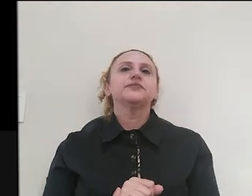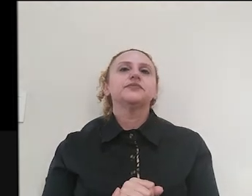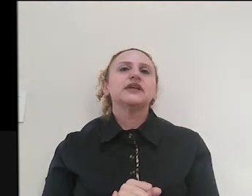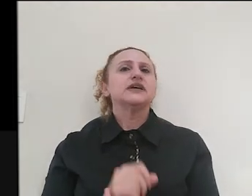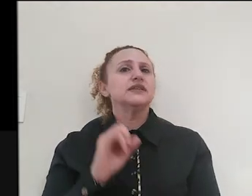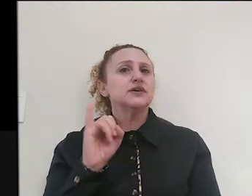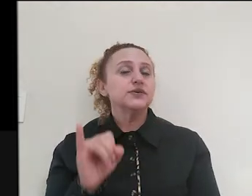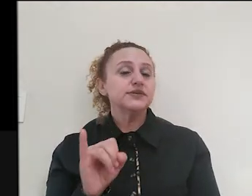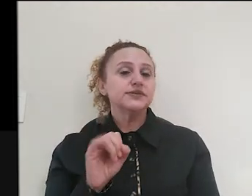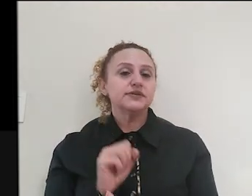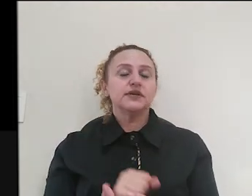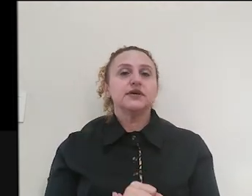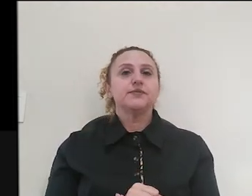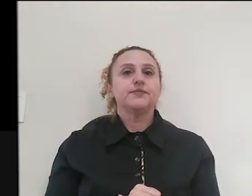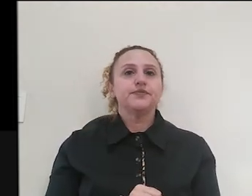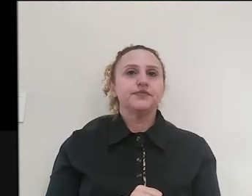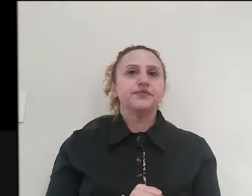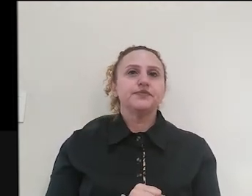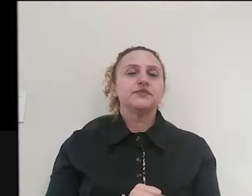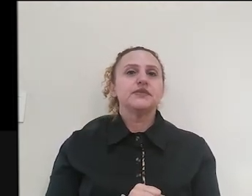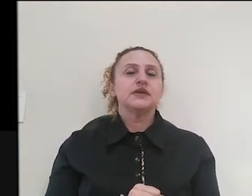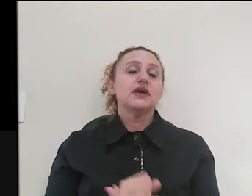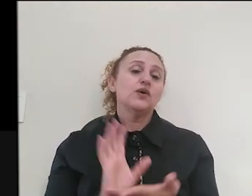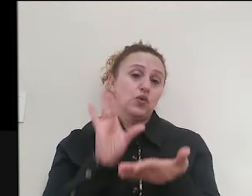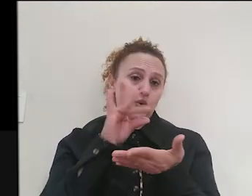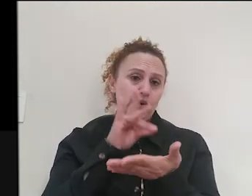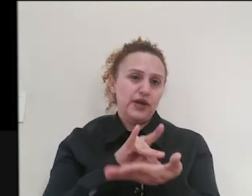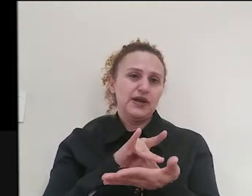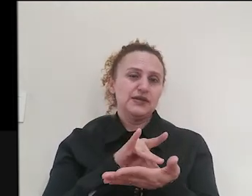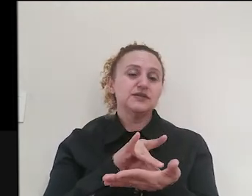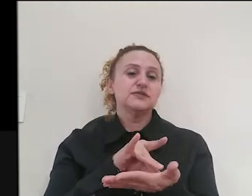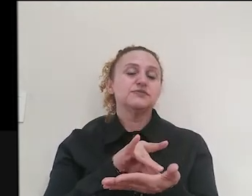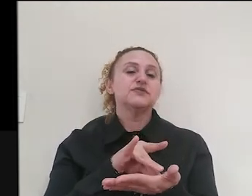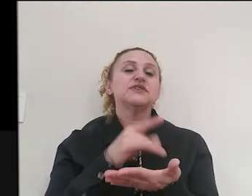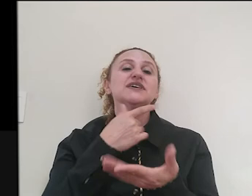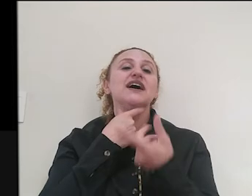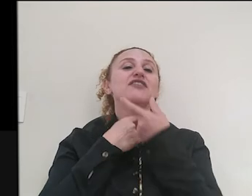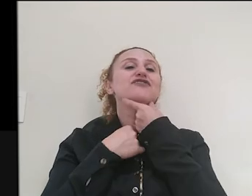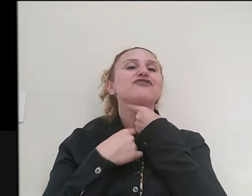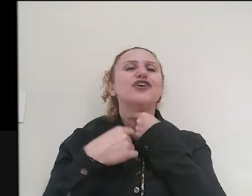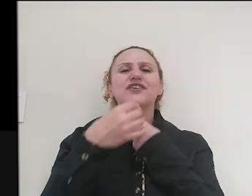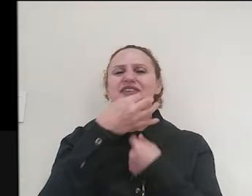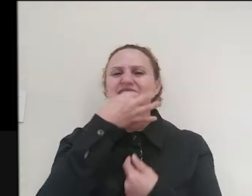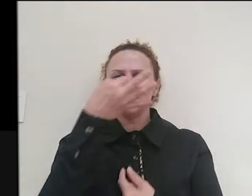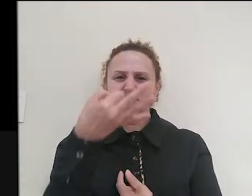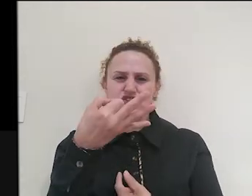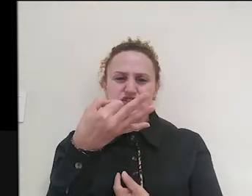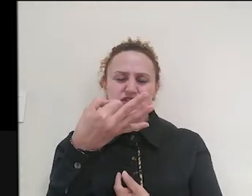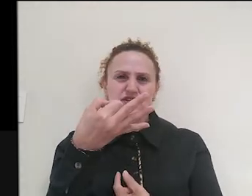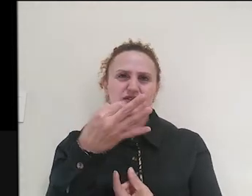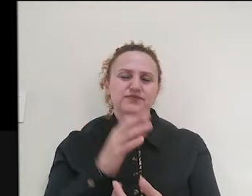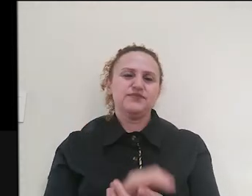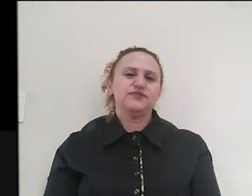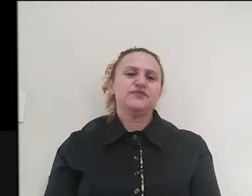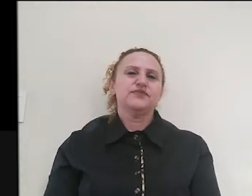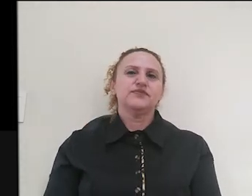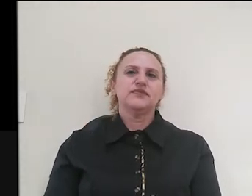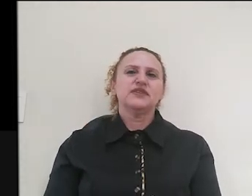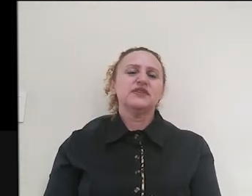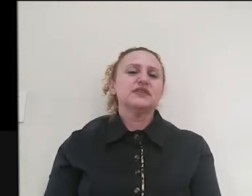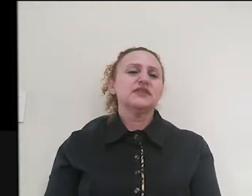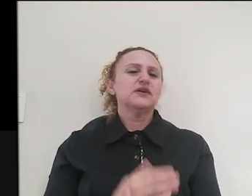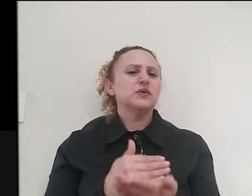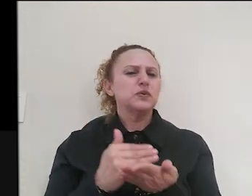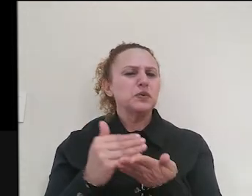é, por excelência, a voz da burguesia, o realismo vai ser a voz da crítica, essa burguesia que se instala, né,